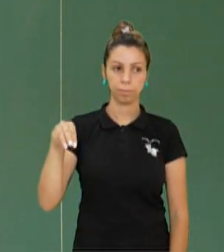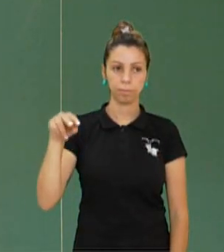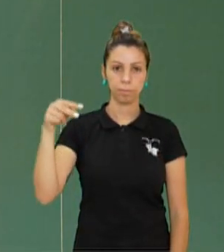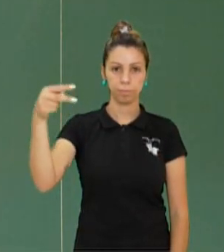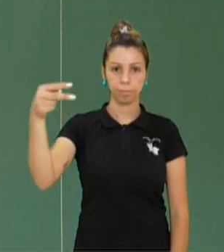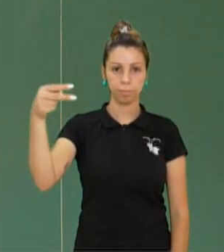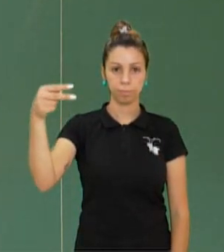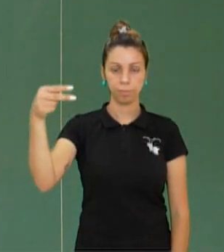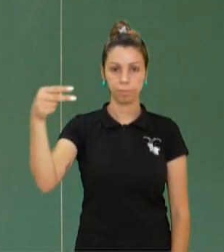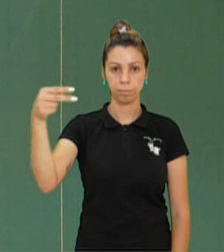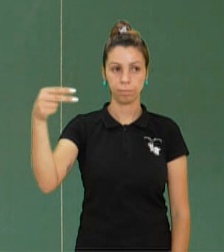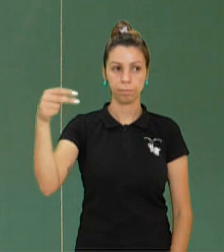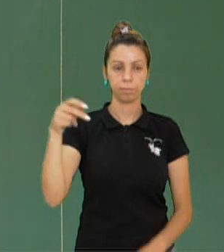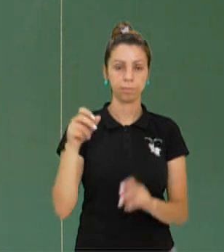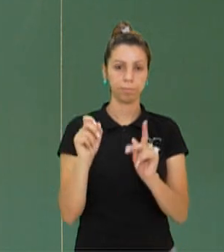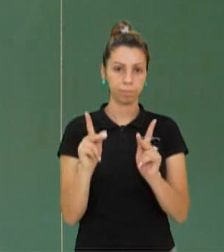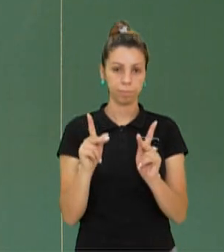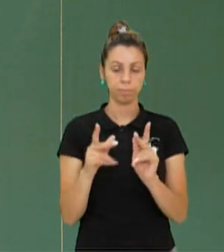quadrados.